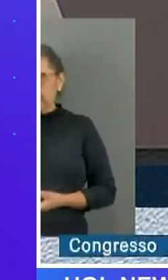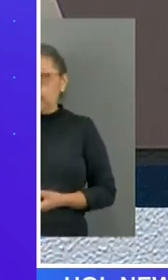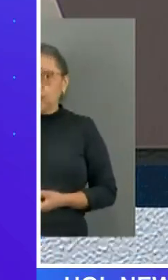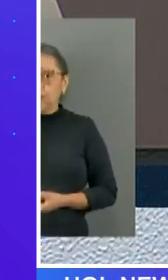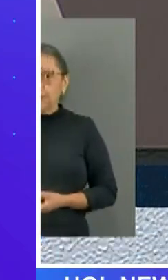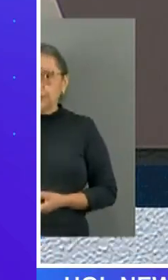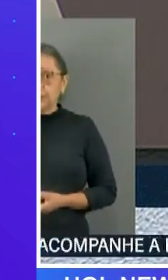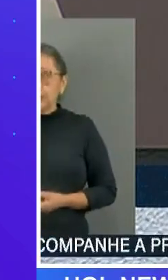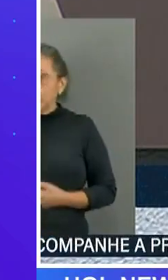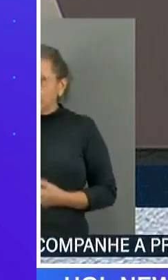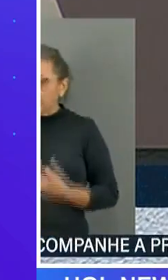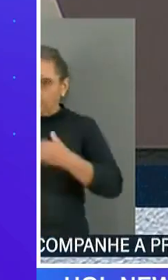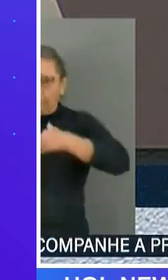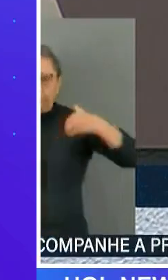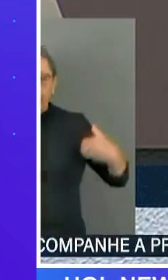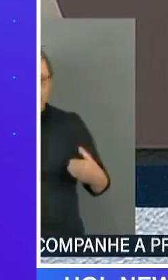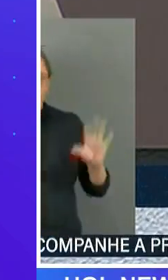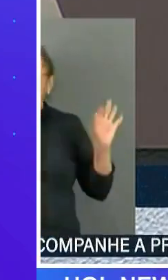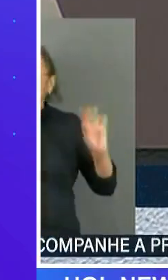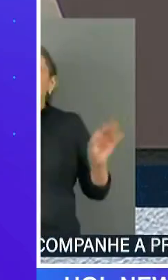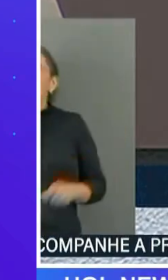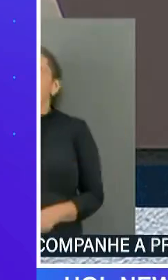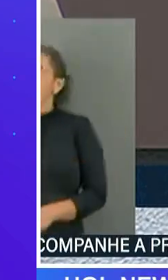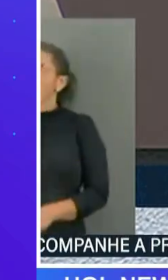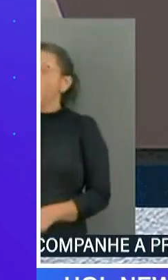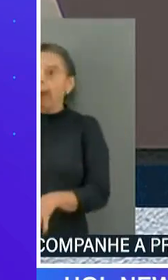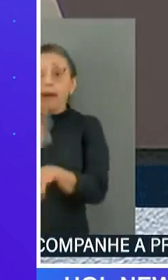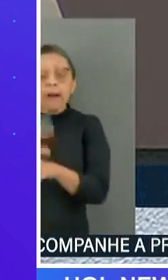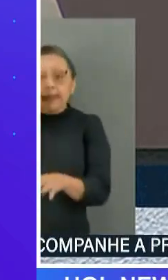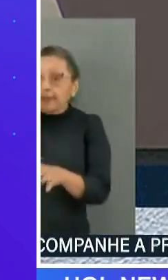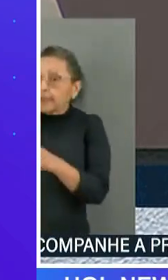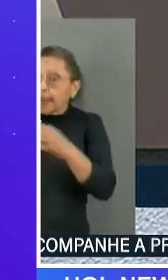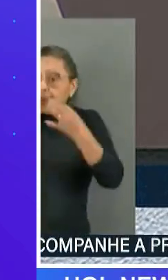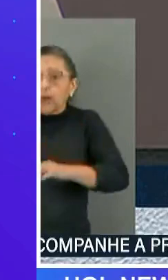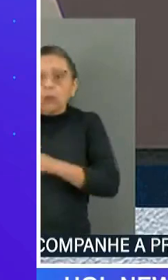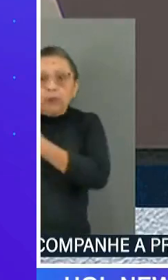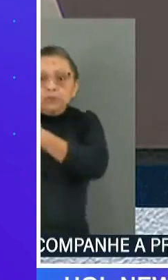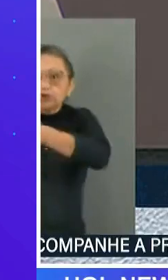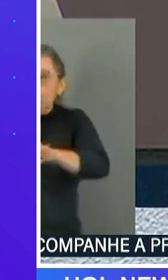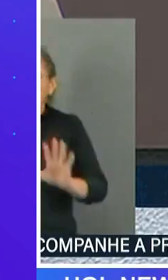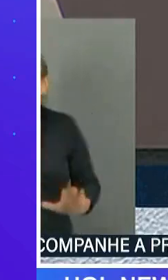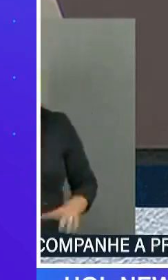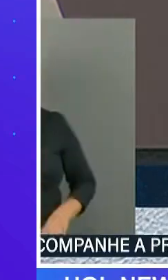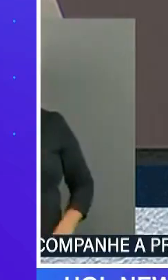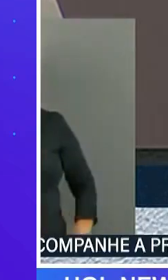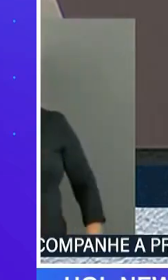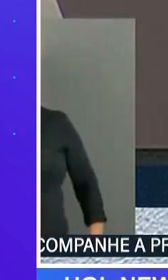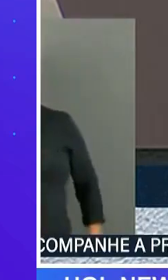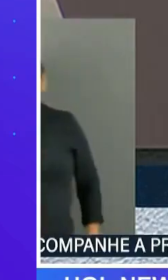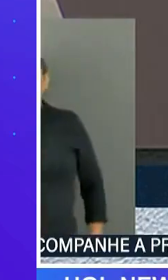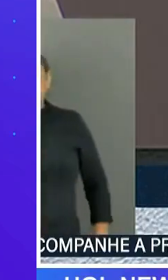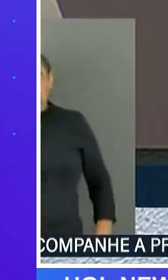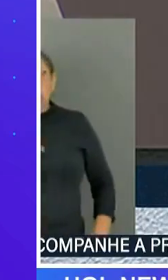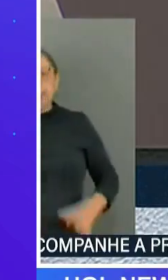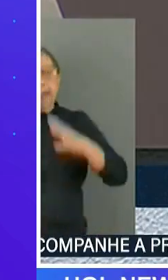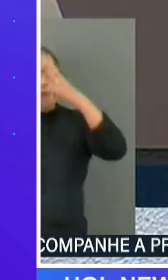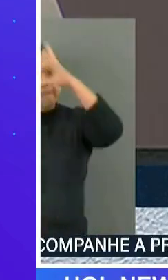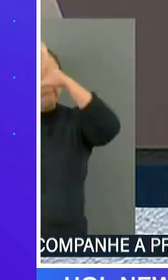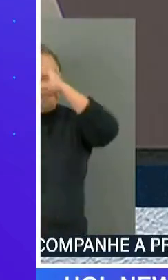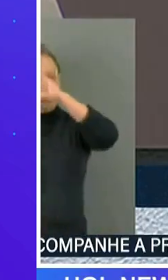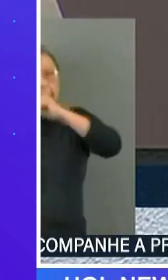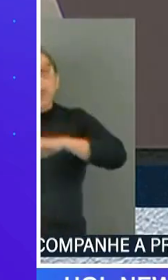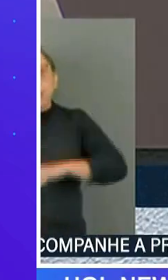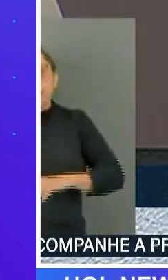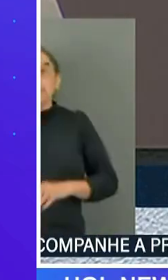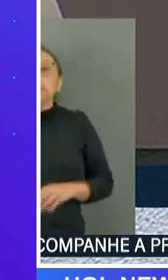do dia de hoje passar uma credibilidade no sentido de que uma vez que ele for aprovado no Supremo Tribunal Federal